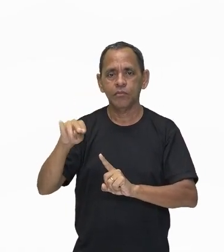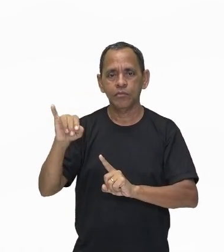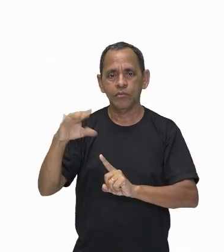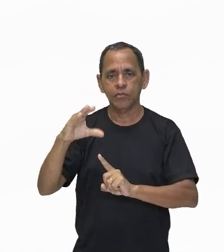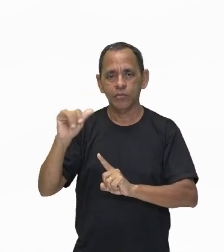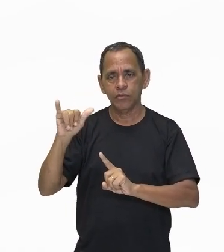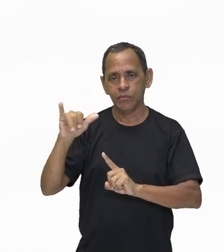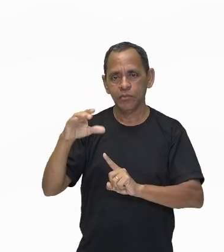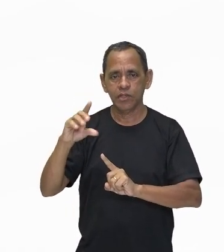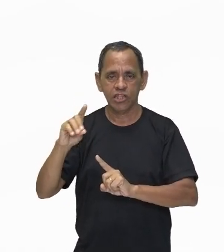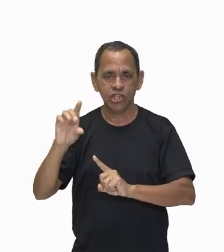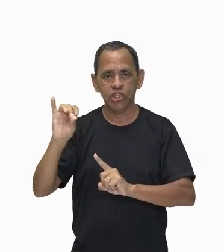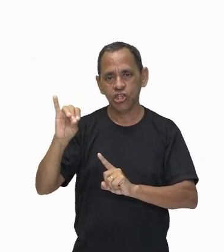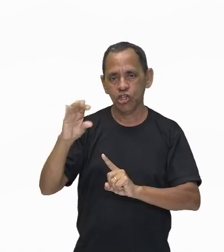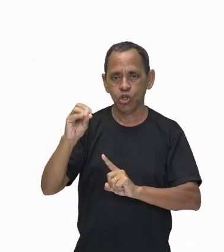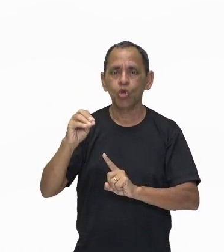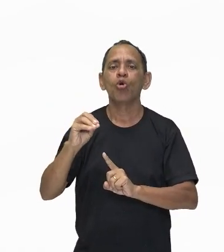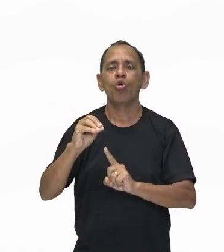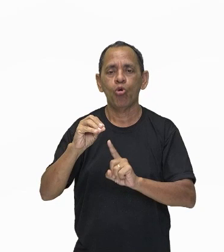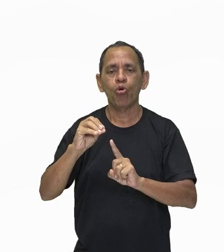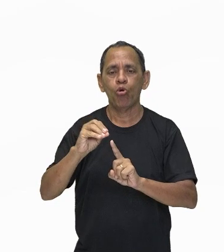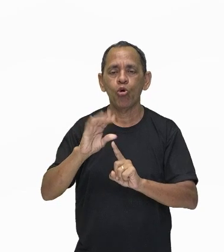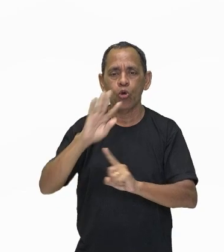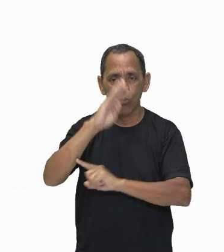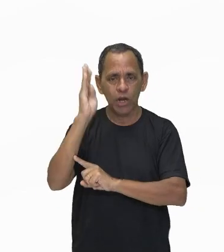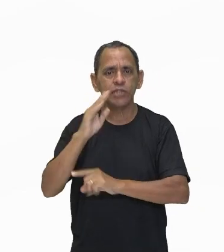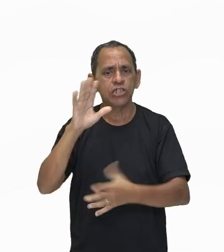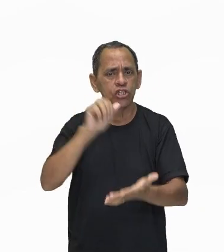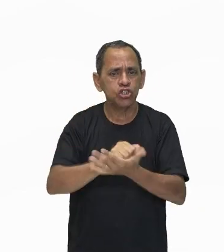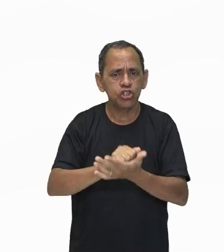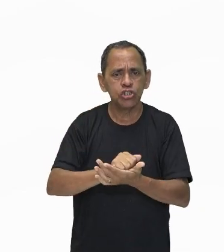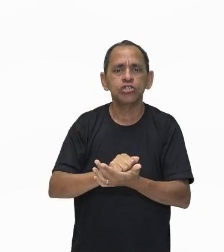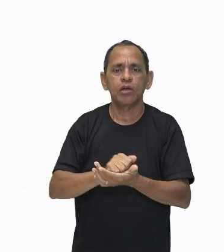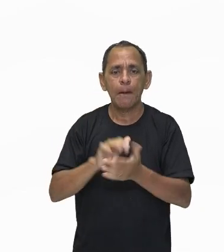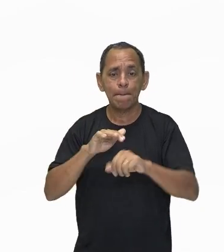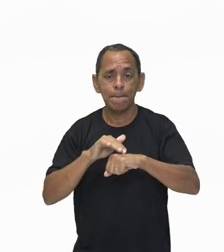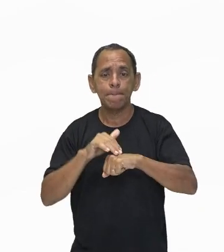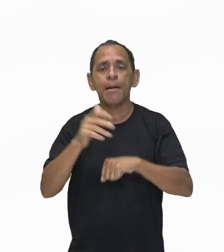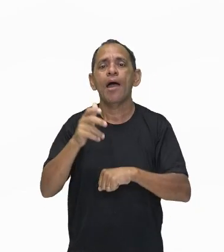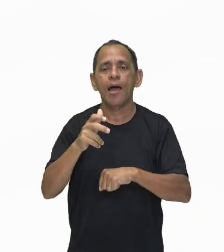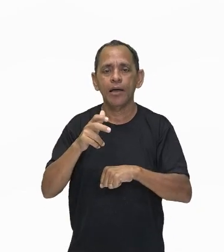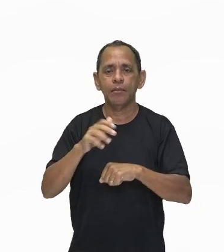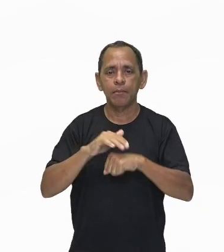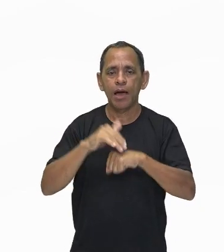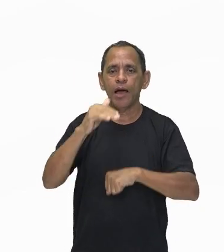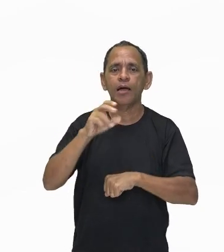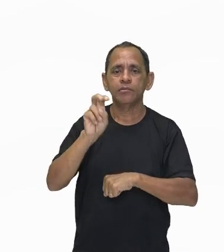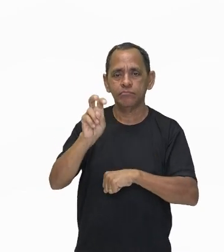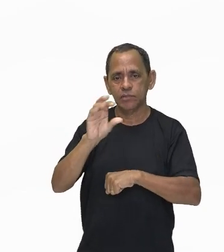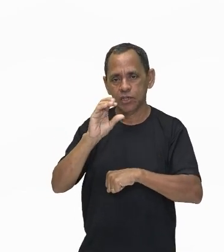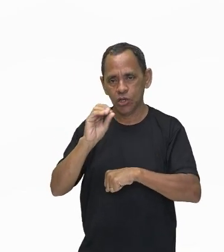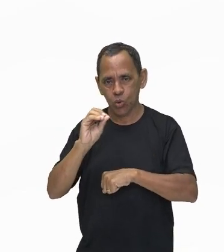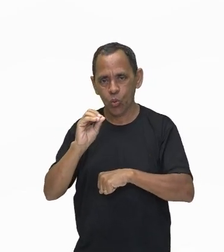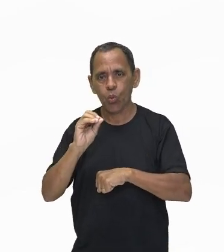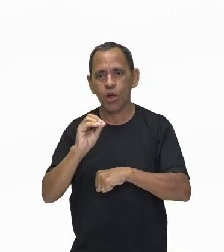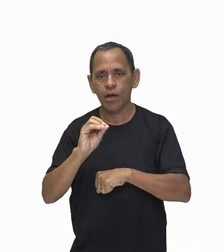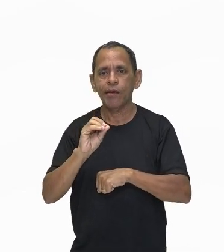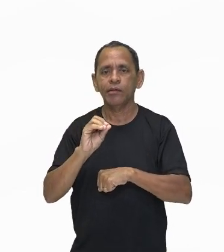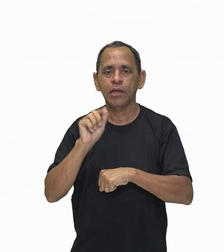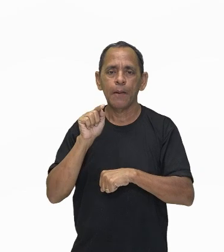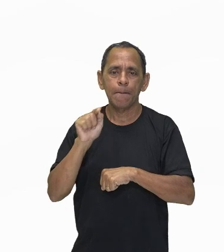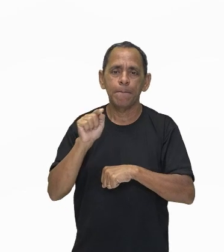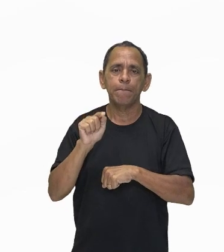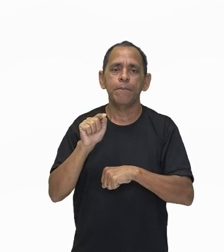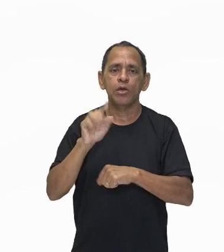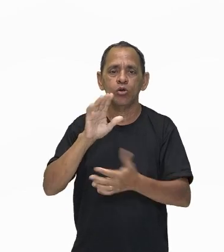registra 50 mil estupros por ano. Conforme o Fórum Brasileiro de Segurança Pública, as vítimas são de